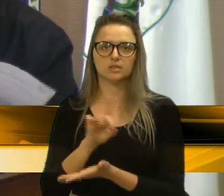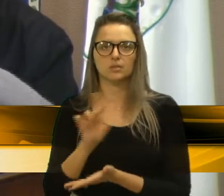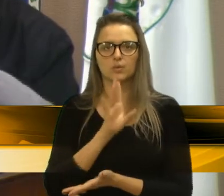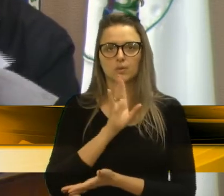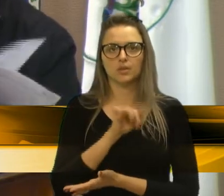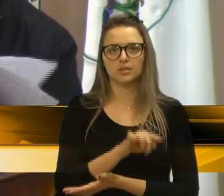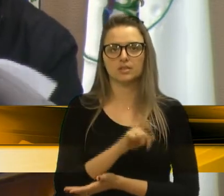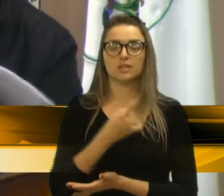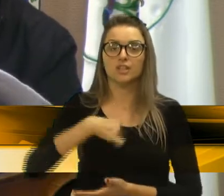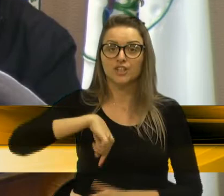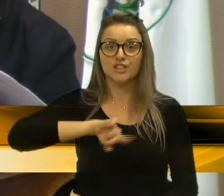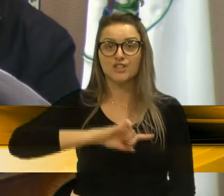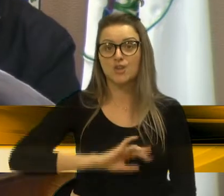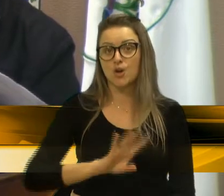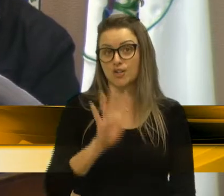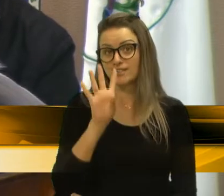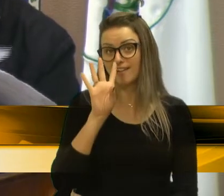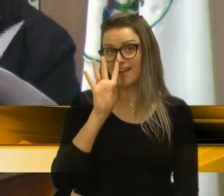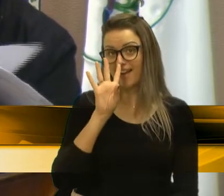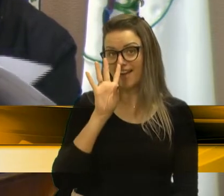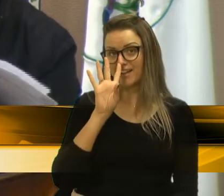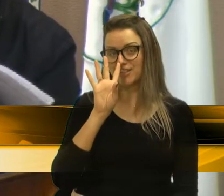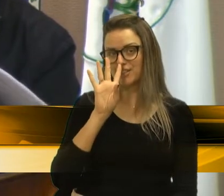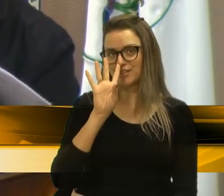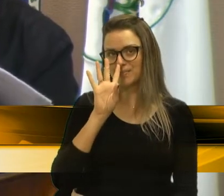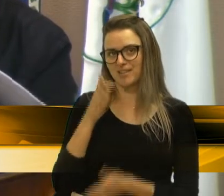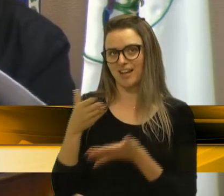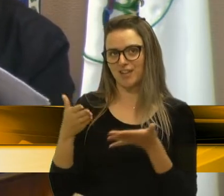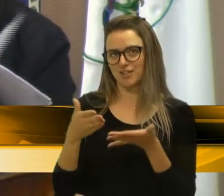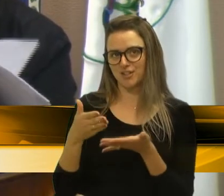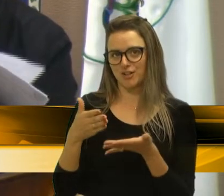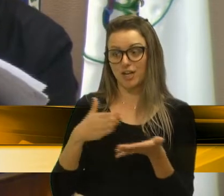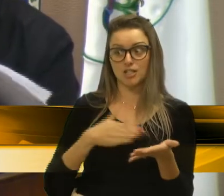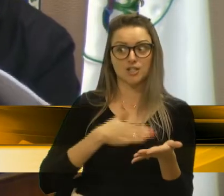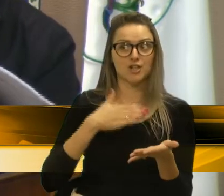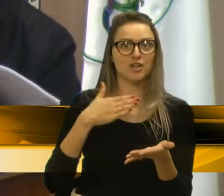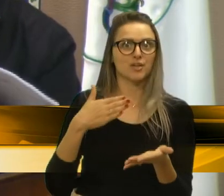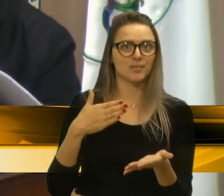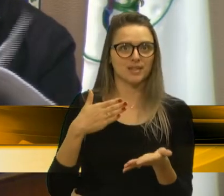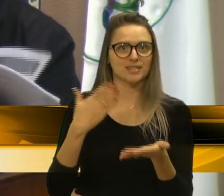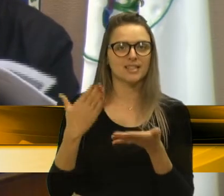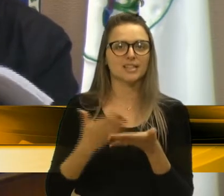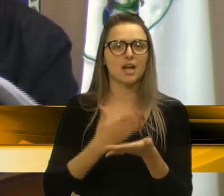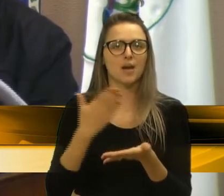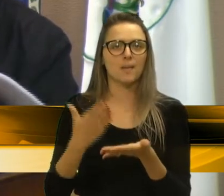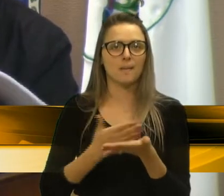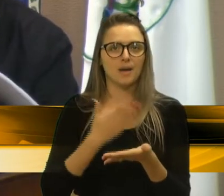nossa surpresa é que, na página